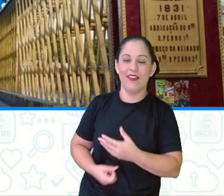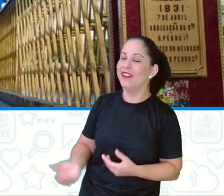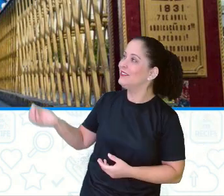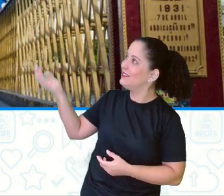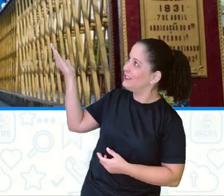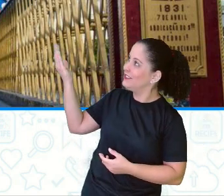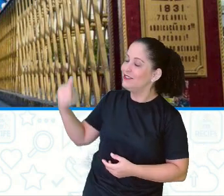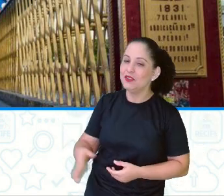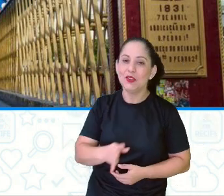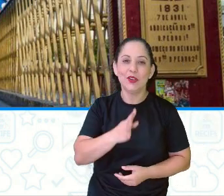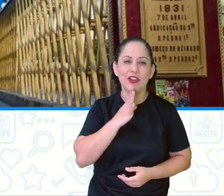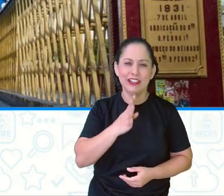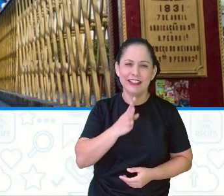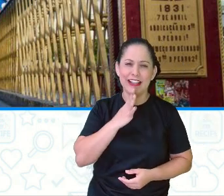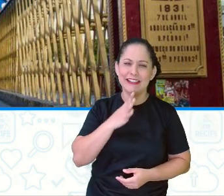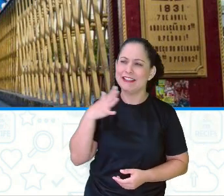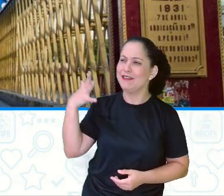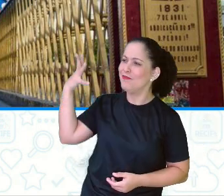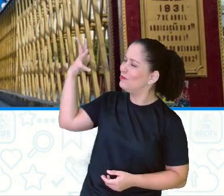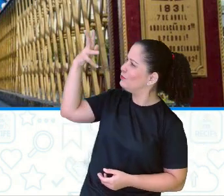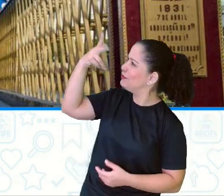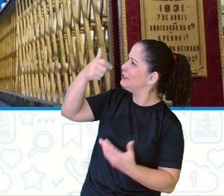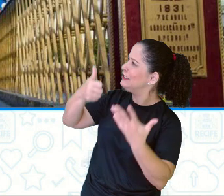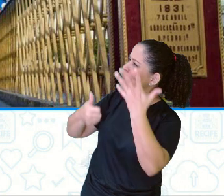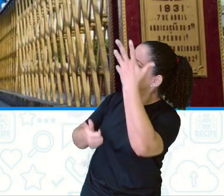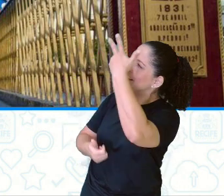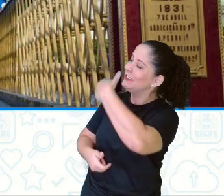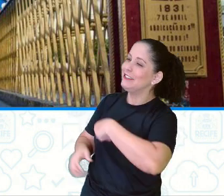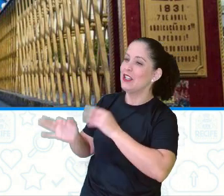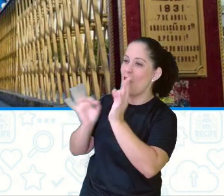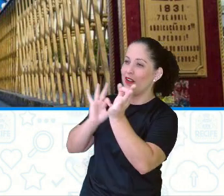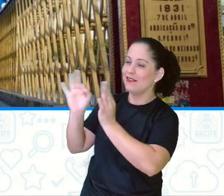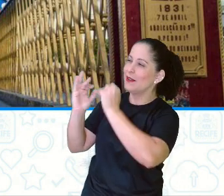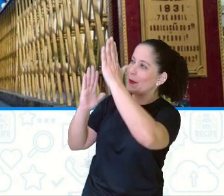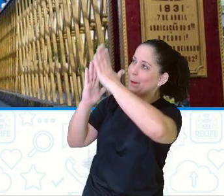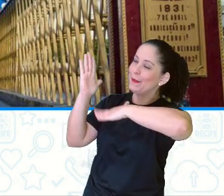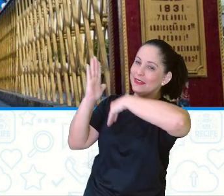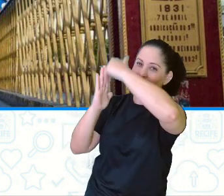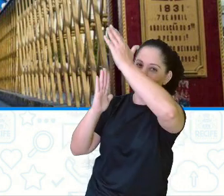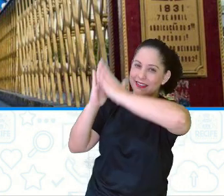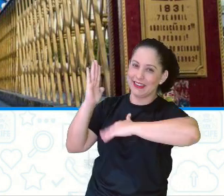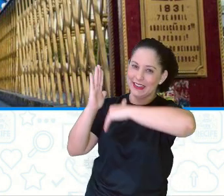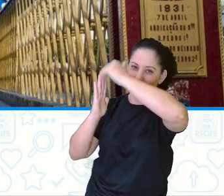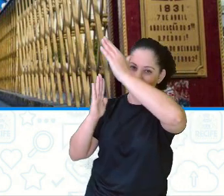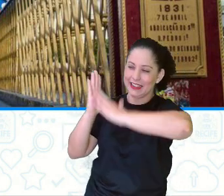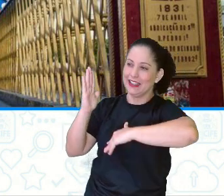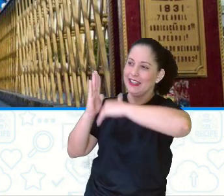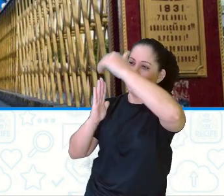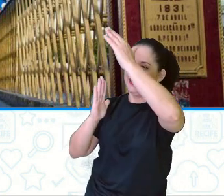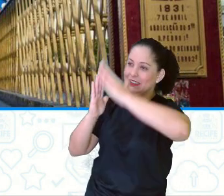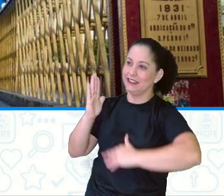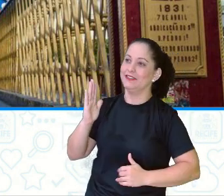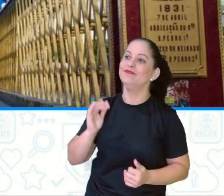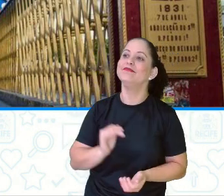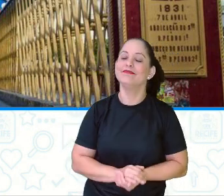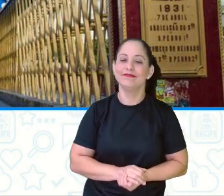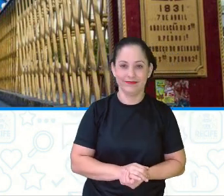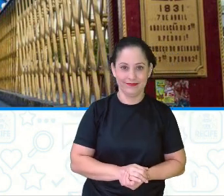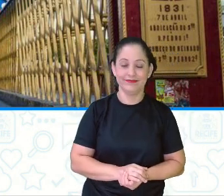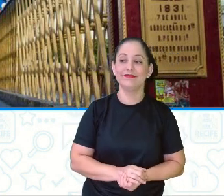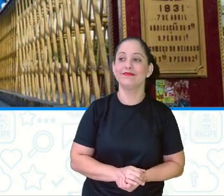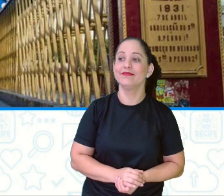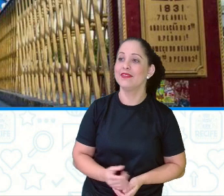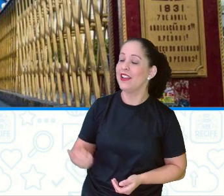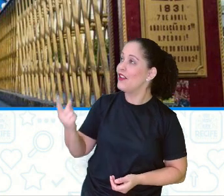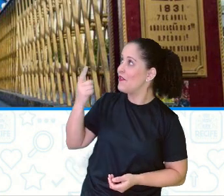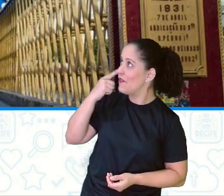conhece. Olha só que bonitinha, toda arrumadinha, olha só. Enfeitadinha, tá vendo?